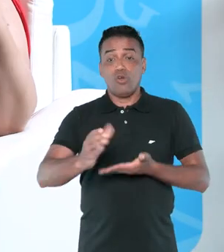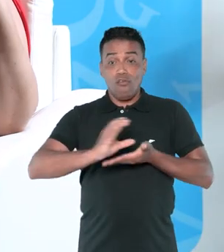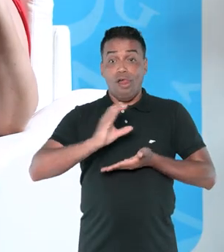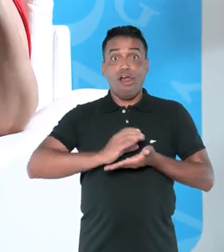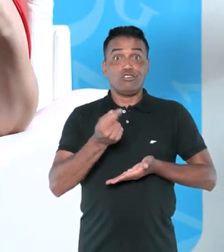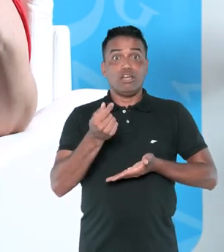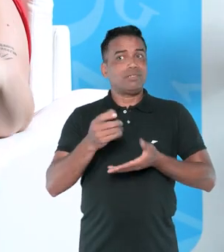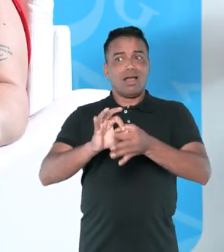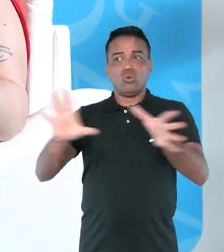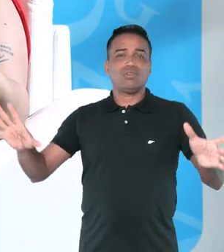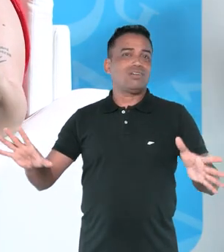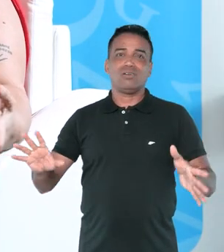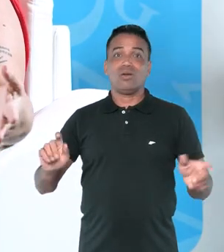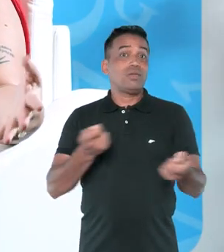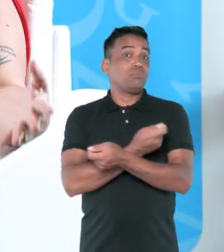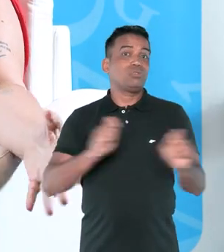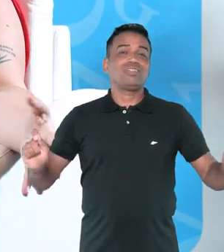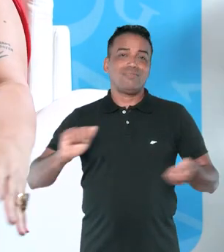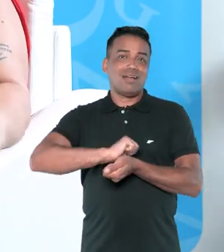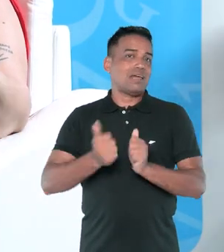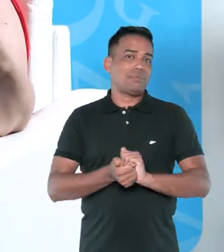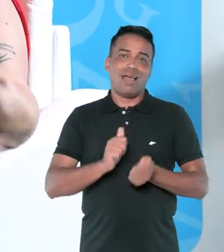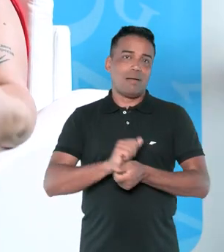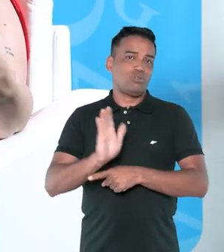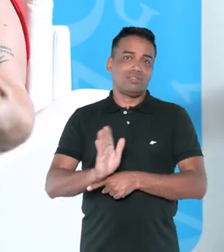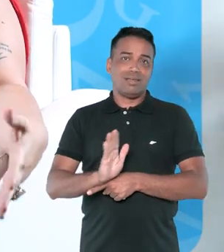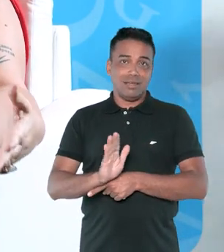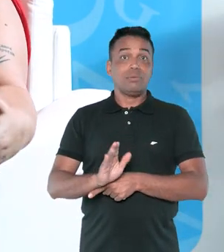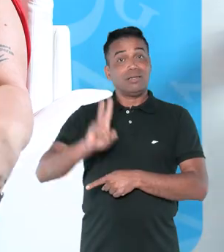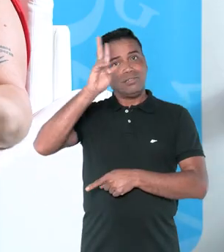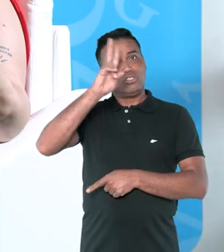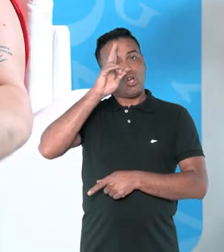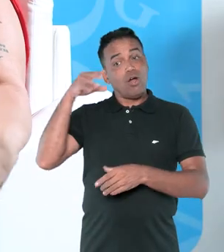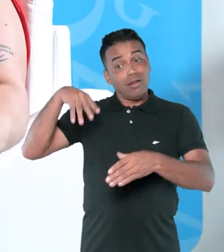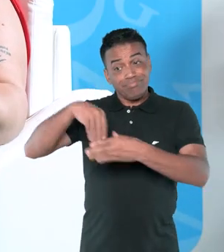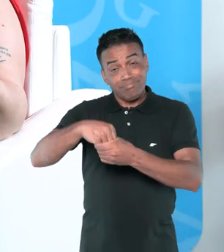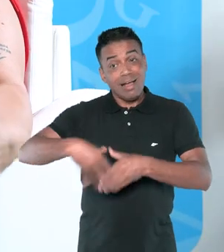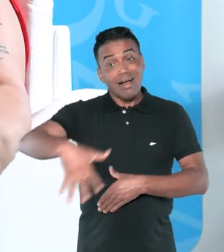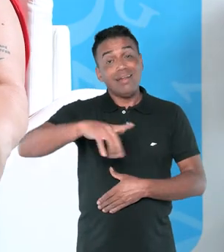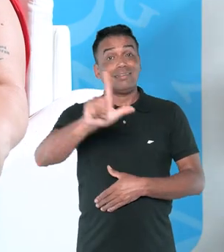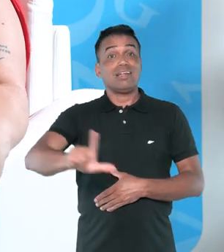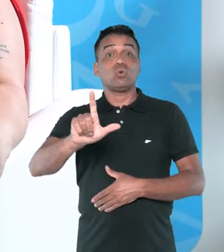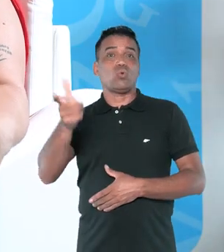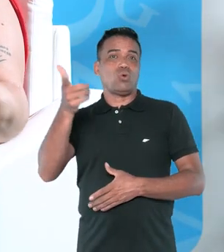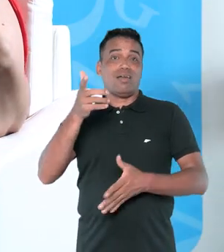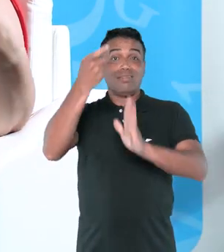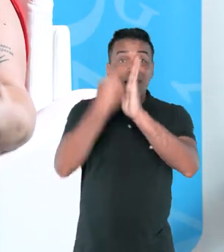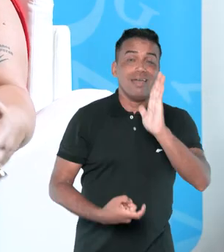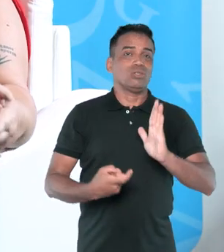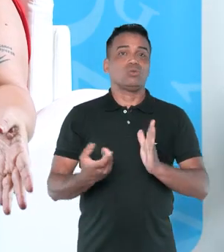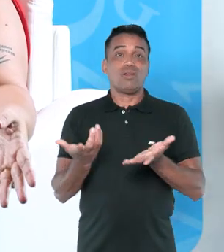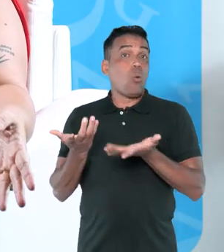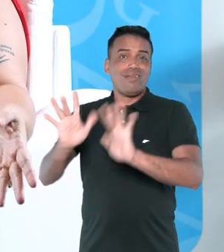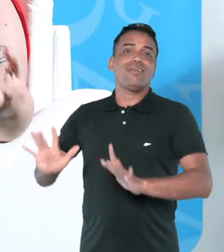autorizou, porque ele achava impossível de adaptar, ele não queria que fosse adaptado. Que aquela história nasceu para ser literatura, para ser palavra, ele não queria. Assim como